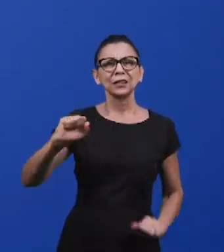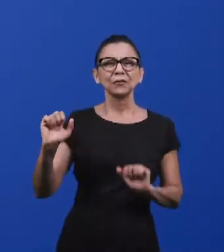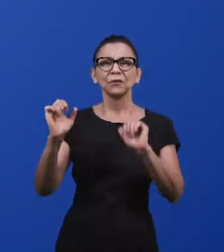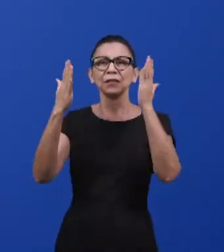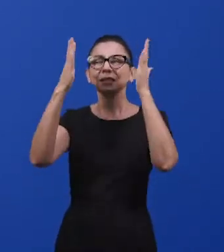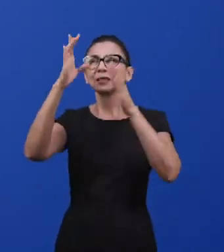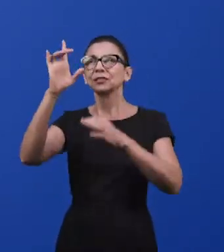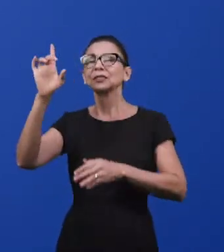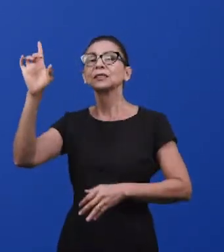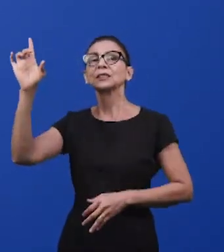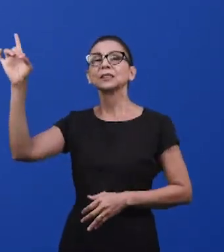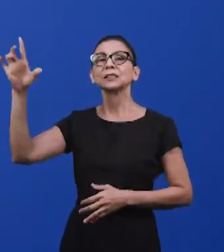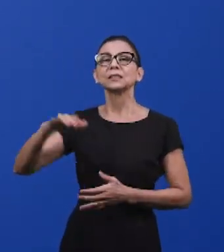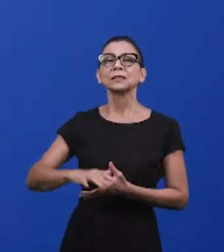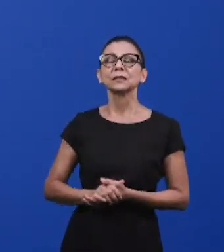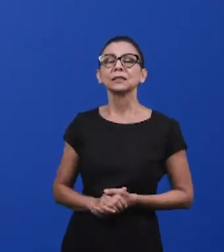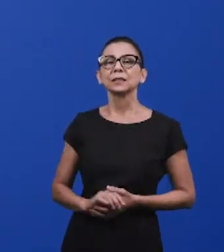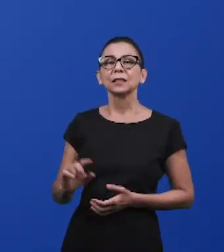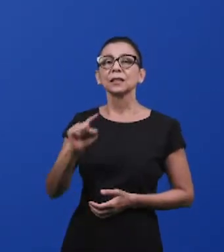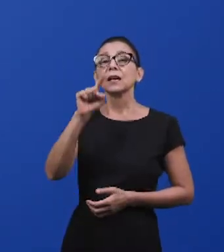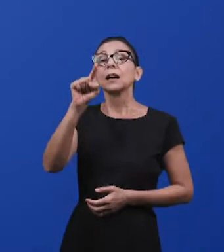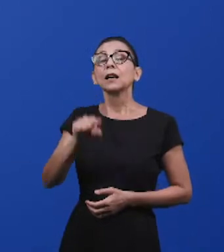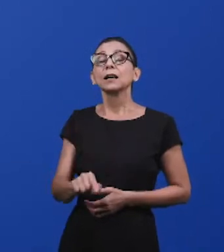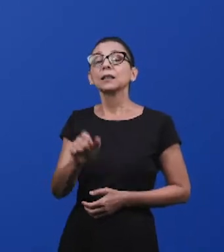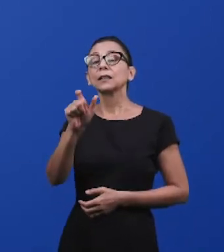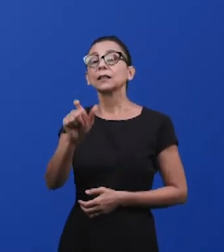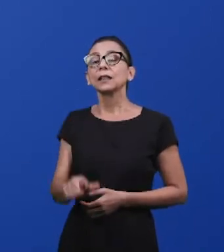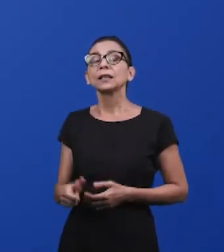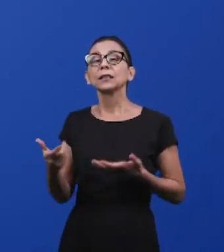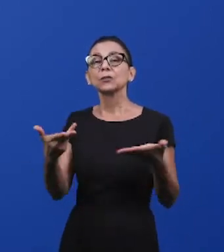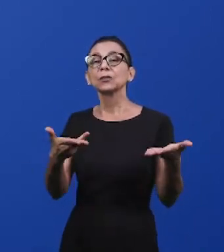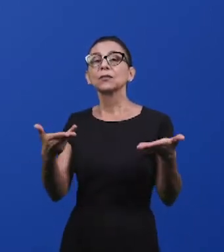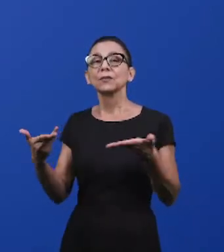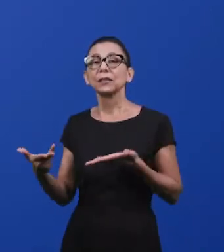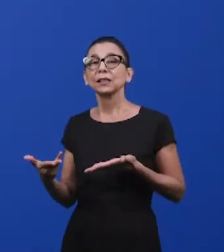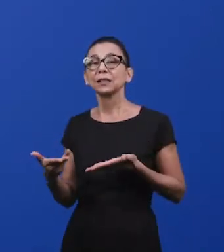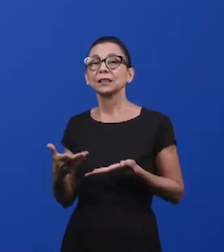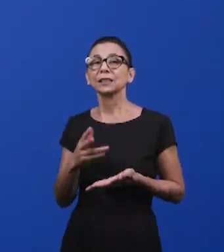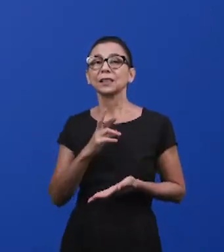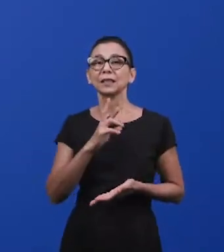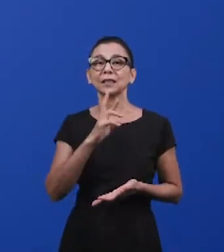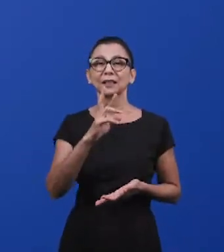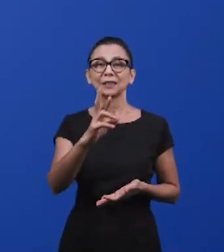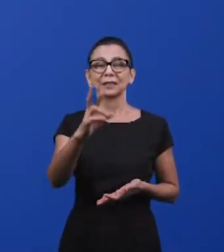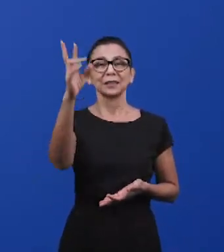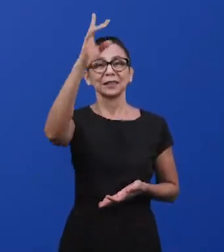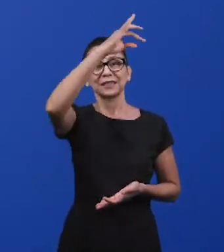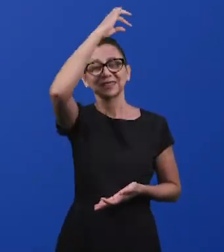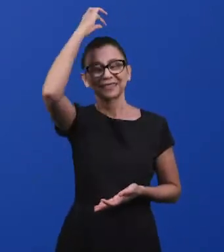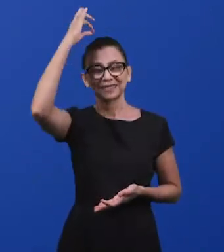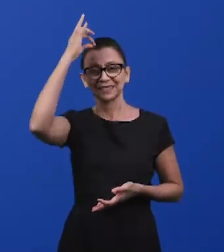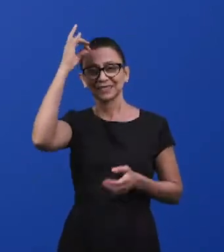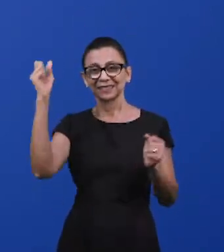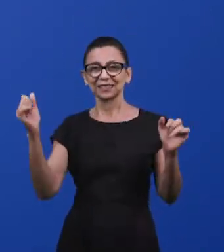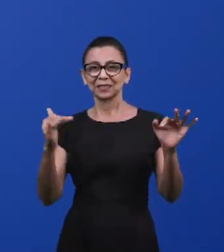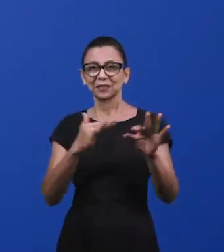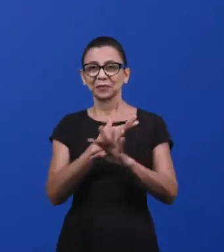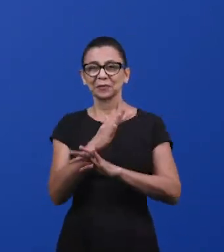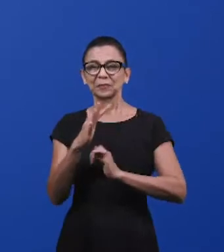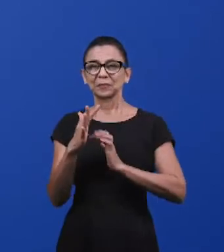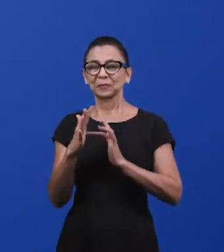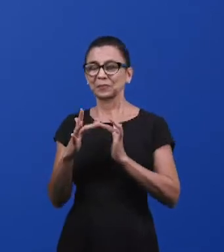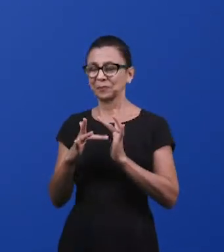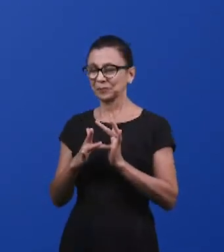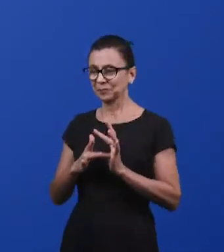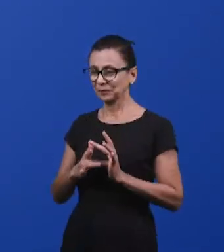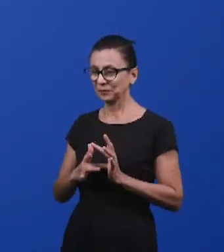Deus. E quem está fazendo o convite para nós? Espírito Santo. Muito bem, glória a Jesus. A paz do Senhor Jesus. A